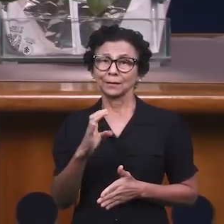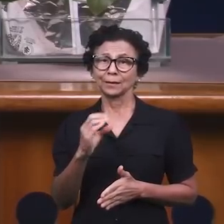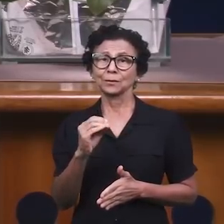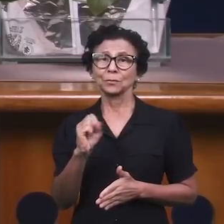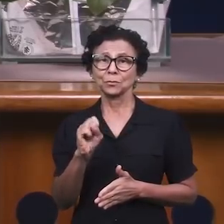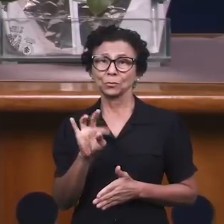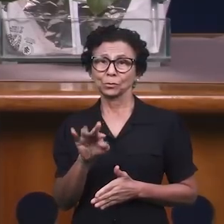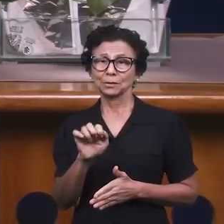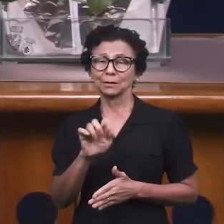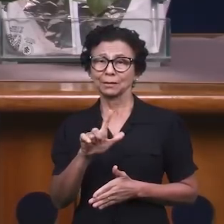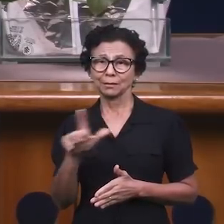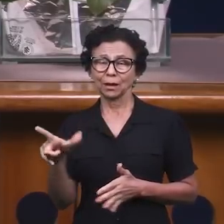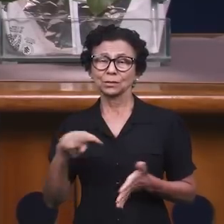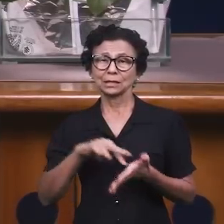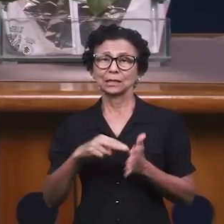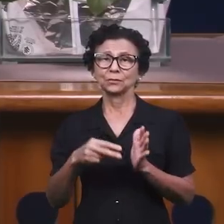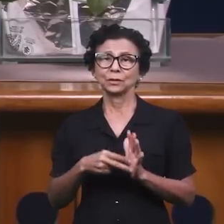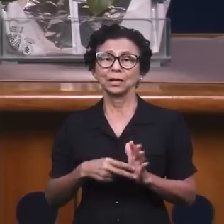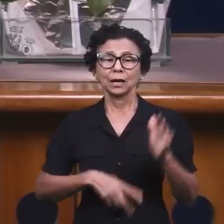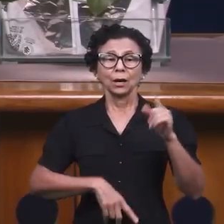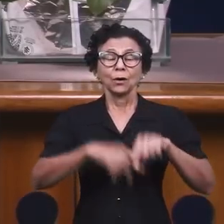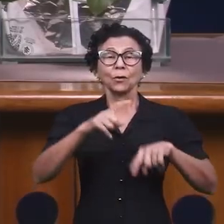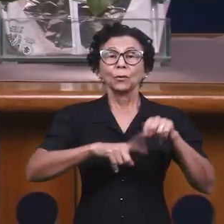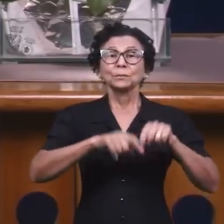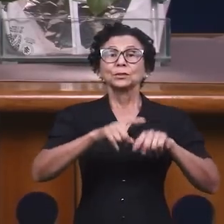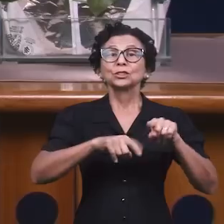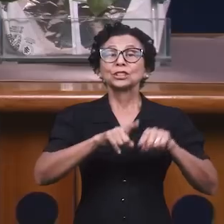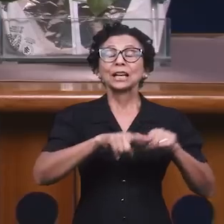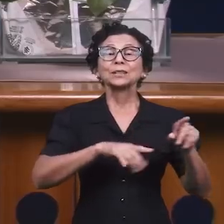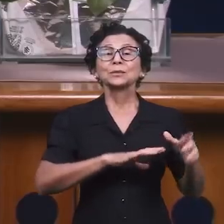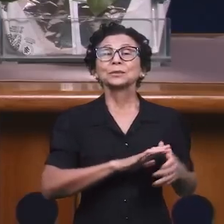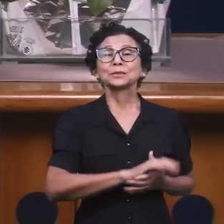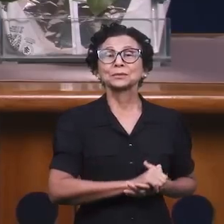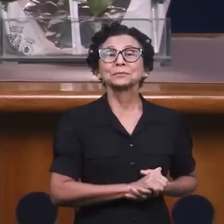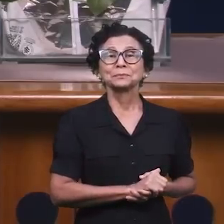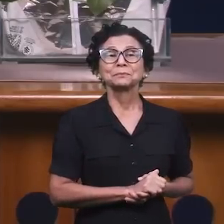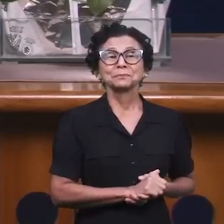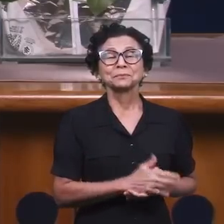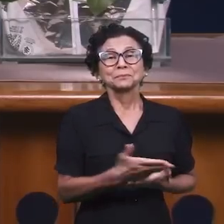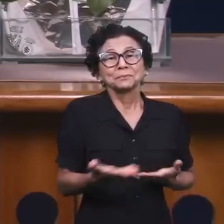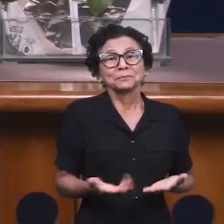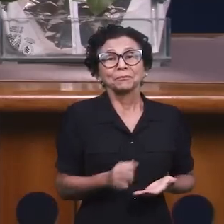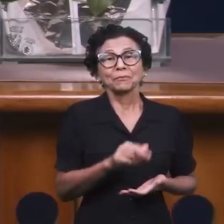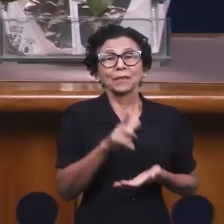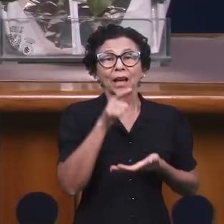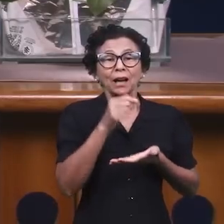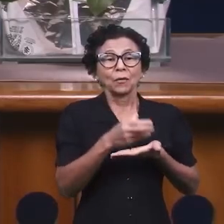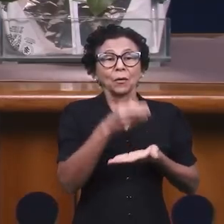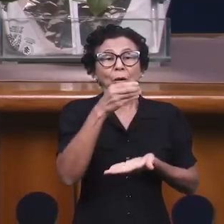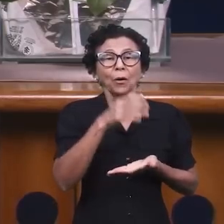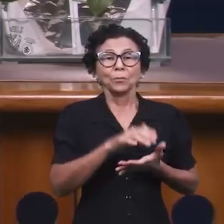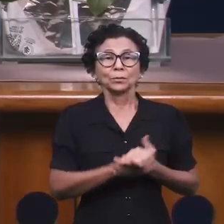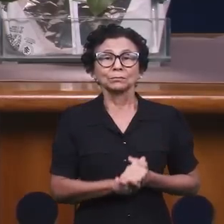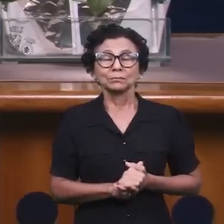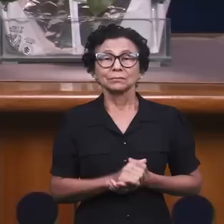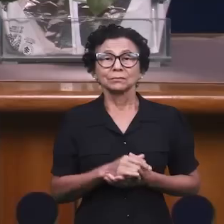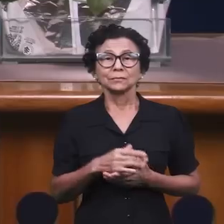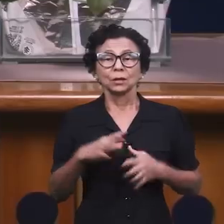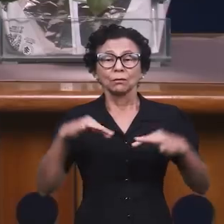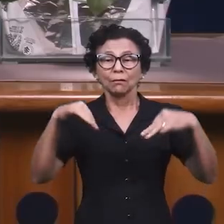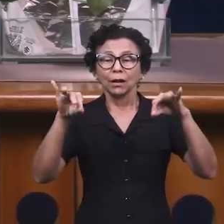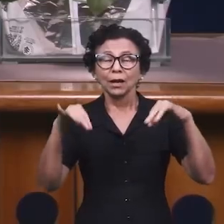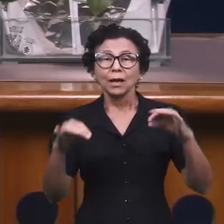que eles tentavam colocar como elementos que podiam abençoar o homem, que